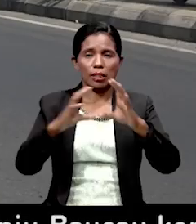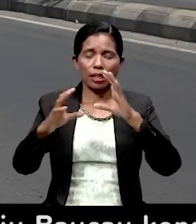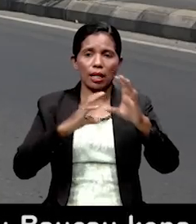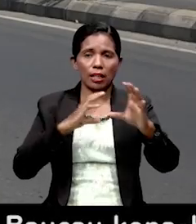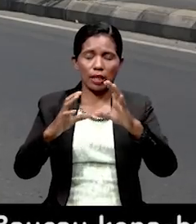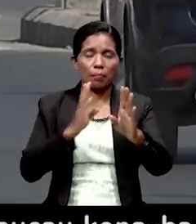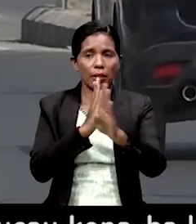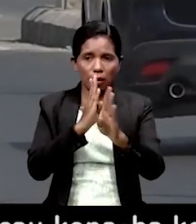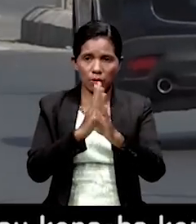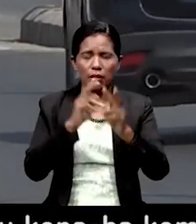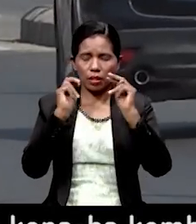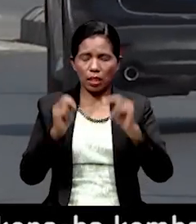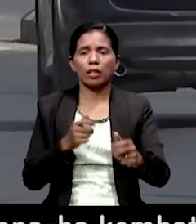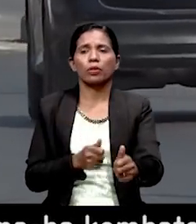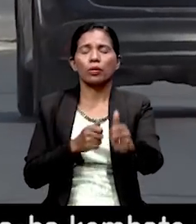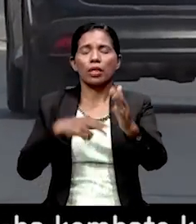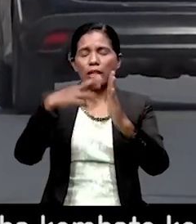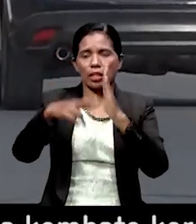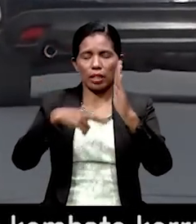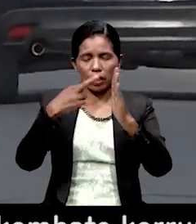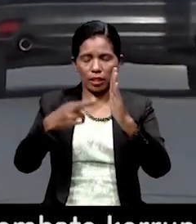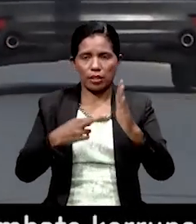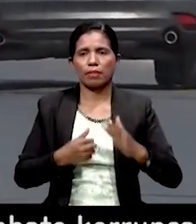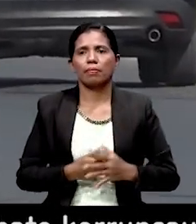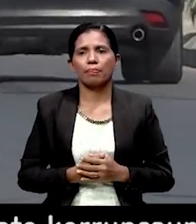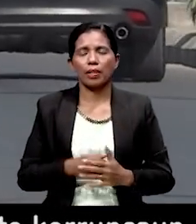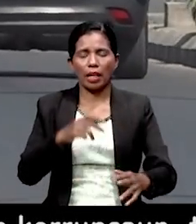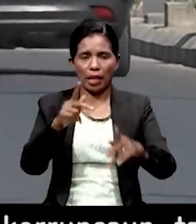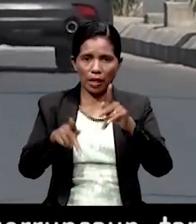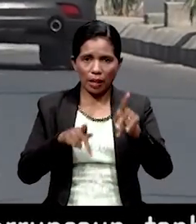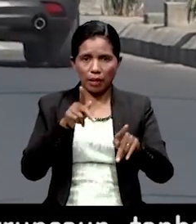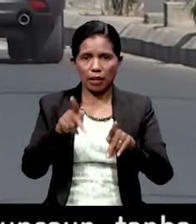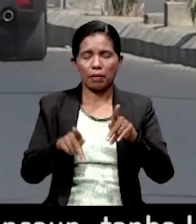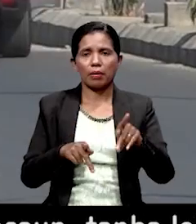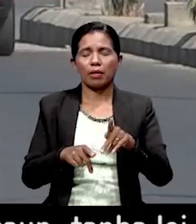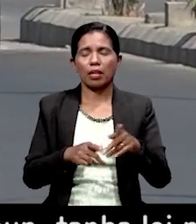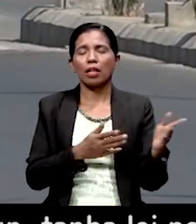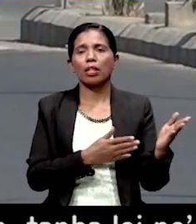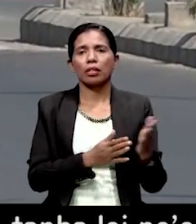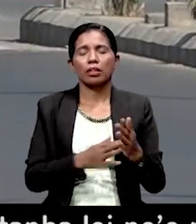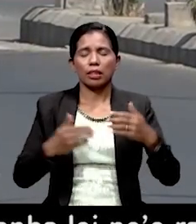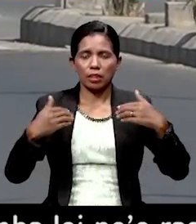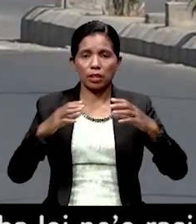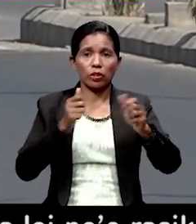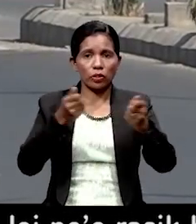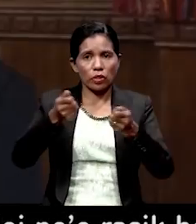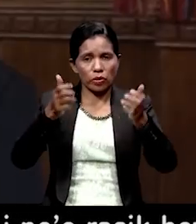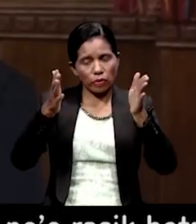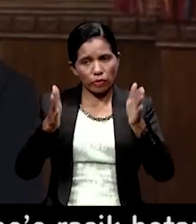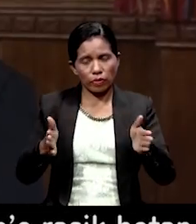que cumprir regras de turmaine. É uma neve lori careta, ca condutor,